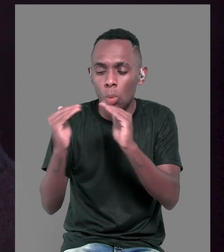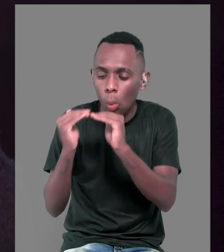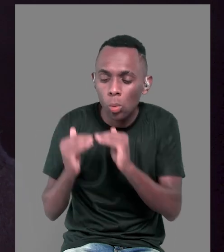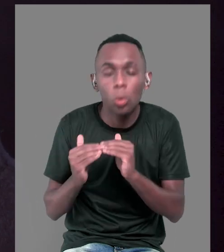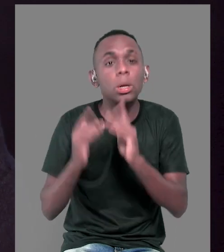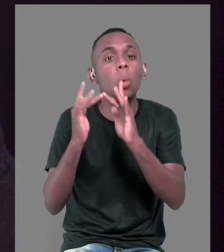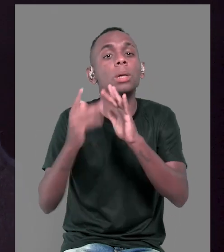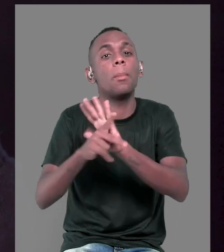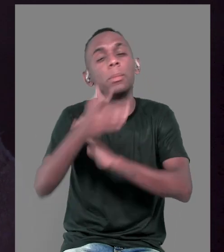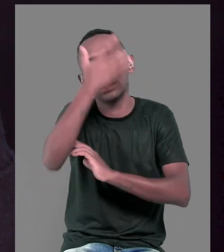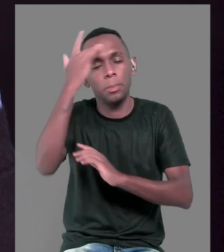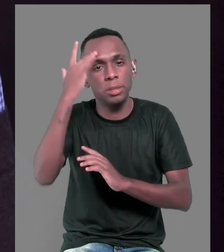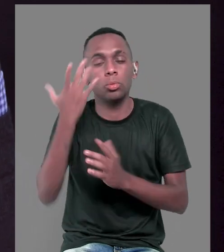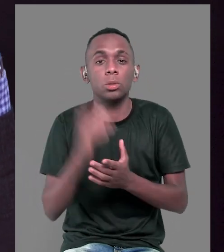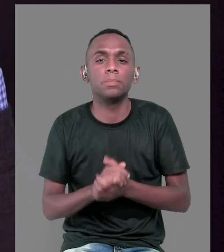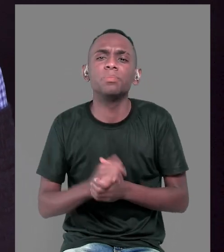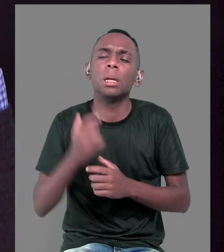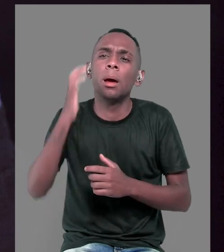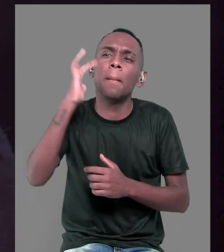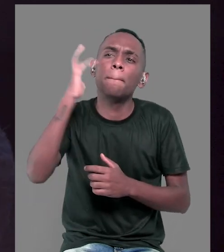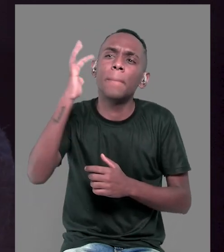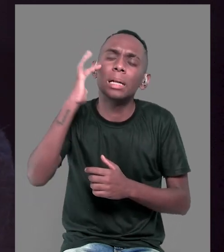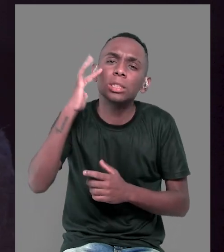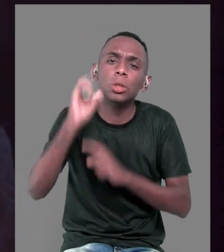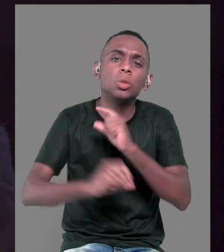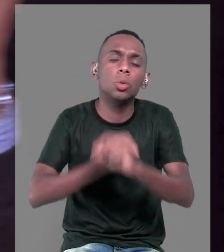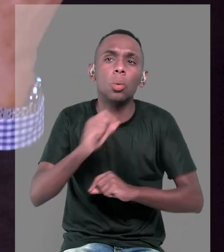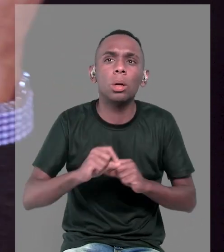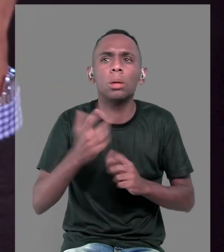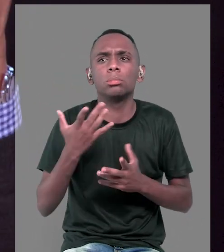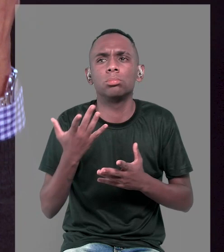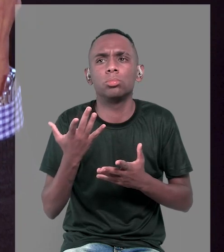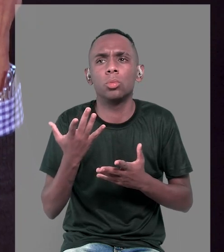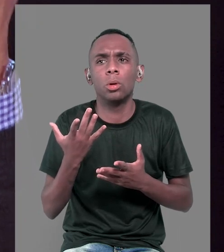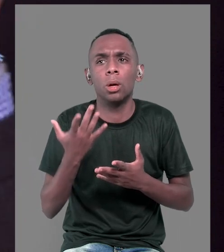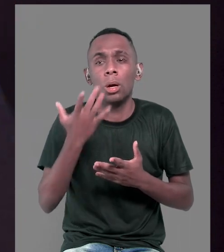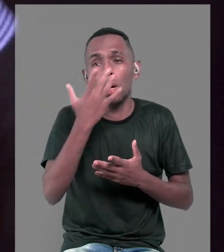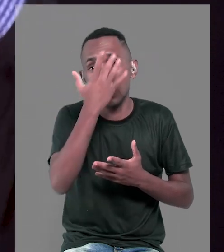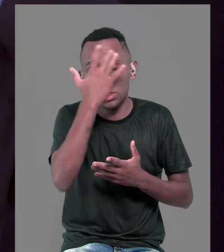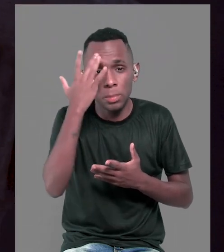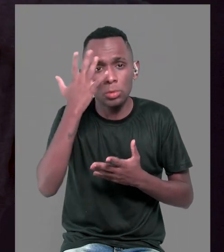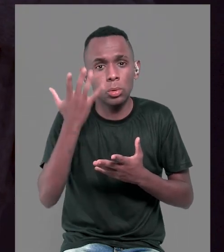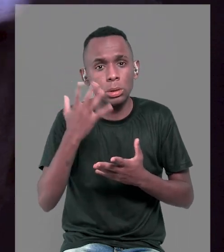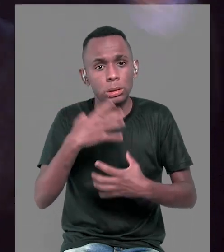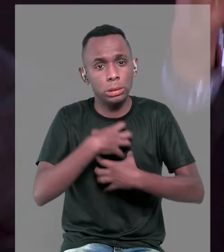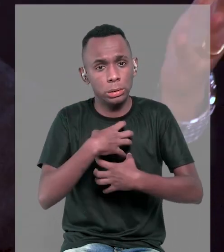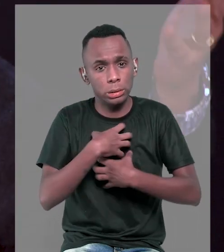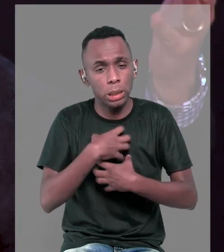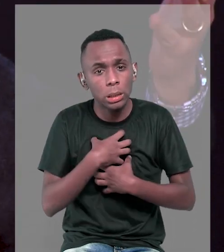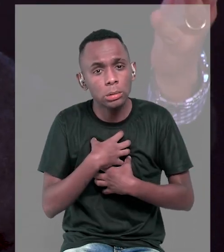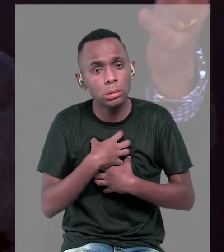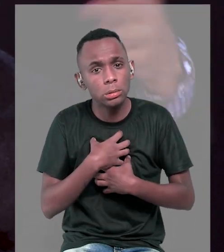de realidade ampliada, realidade aumentada, que o sujeito veste, fica como que com uma venda